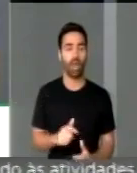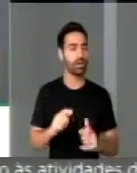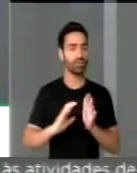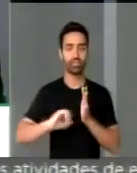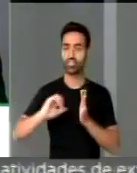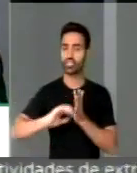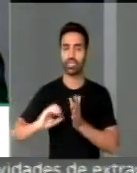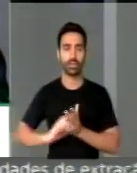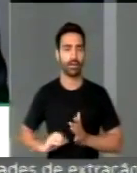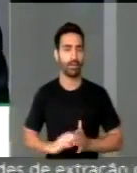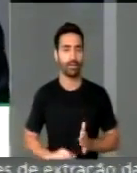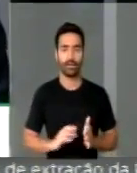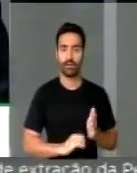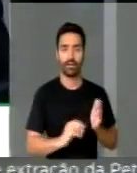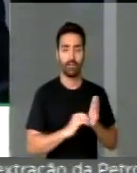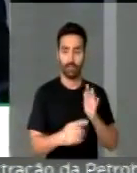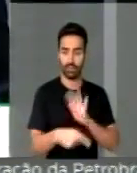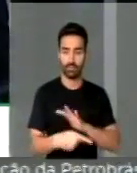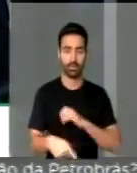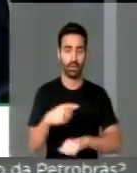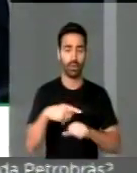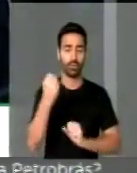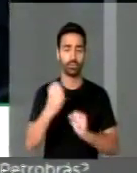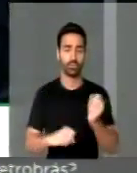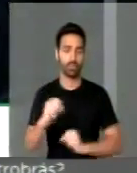e desmonte do parque produtivo brasileiro.